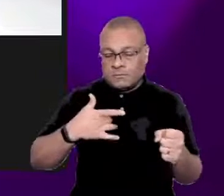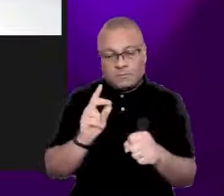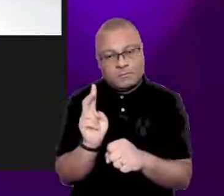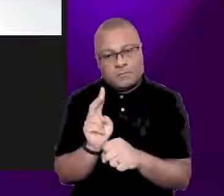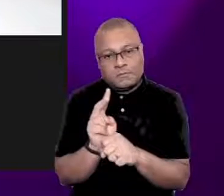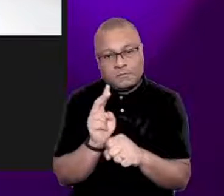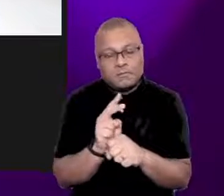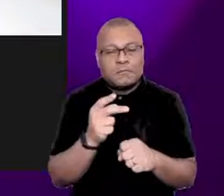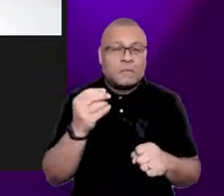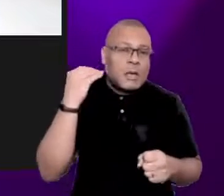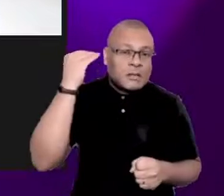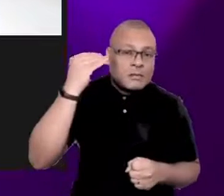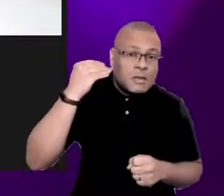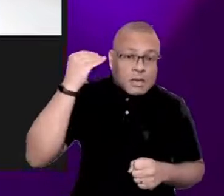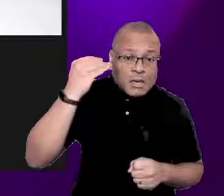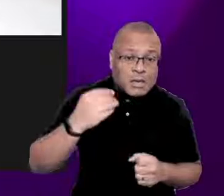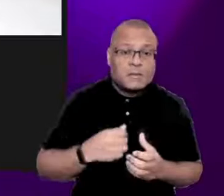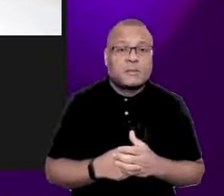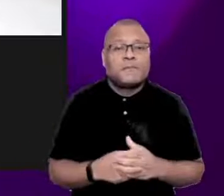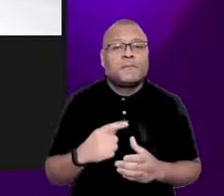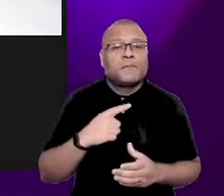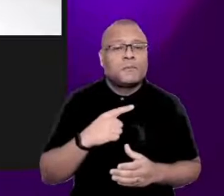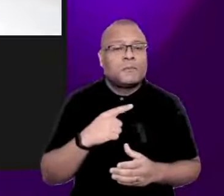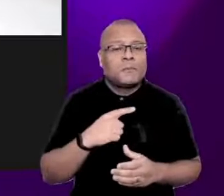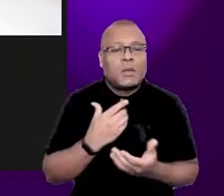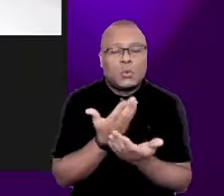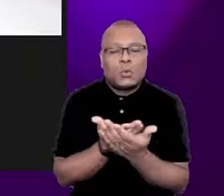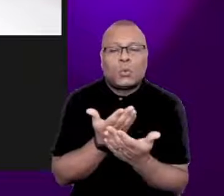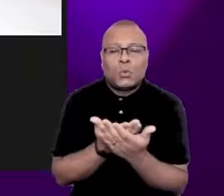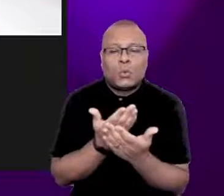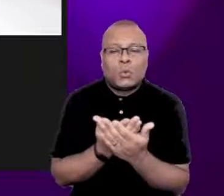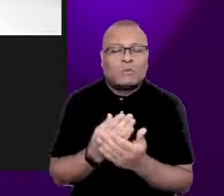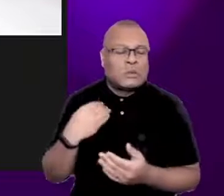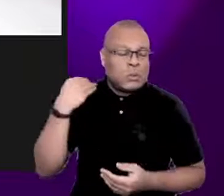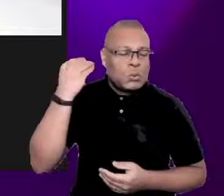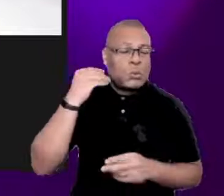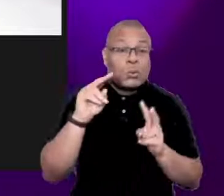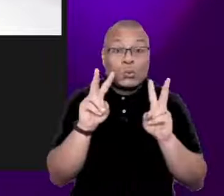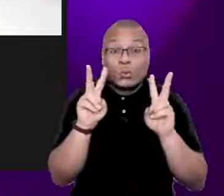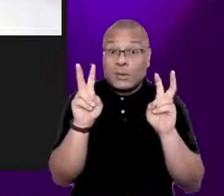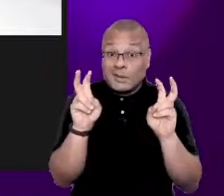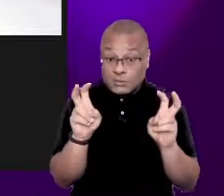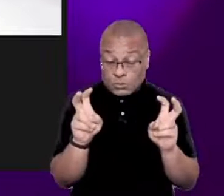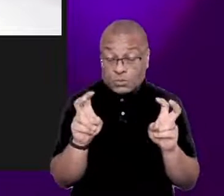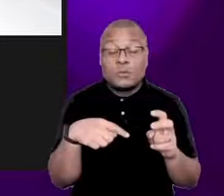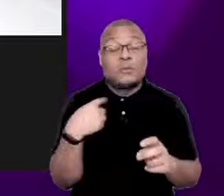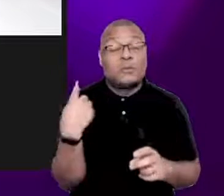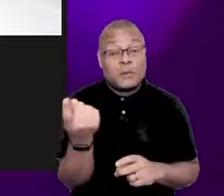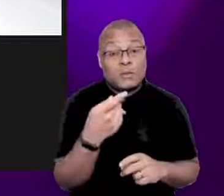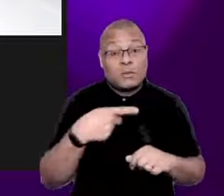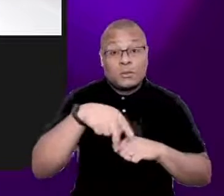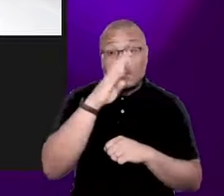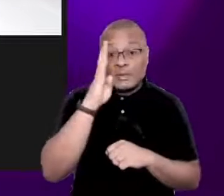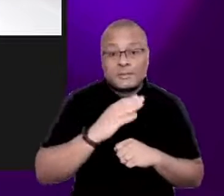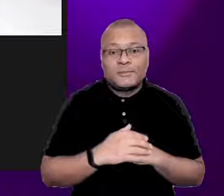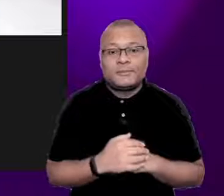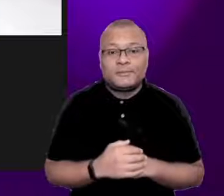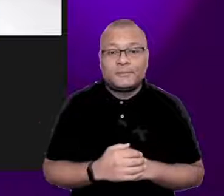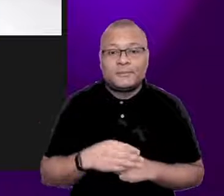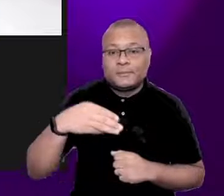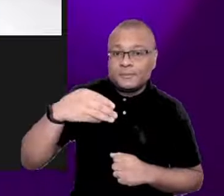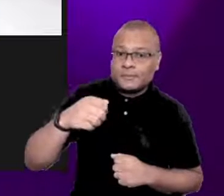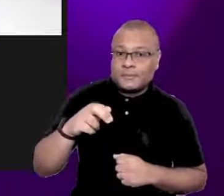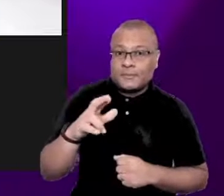a sua experiência, tem sido uma estudiosa e uma autoridade no assunto aí para nós aí no Brasil. Márcia,